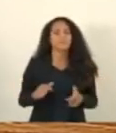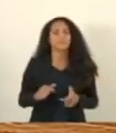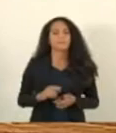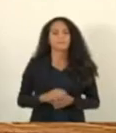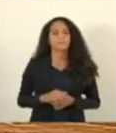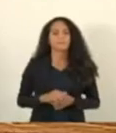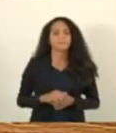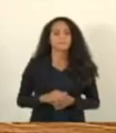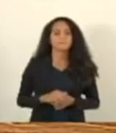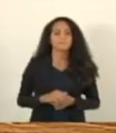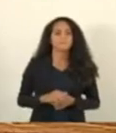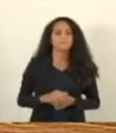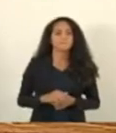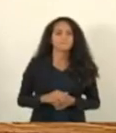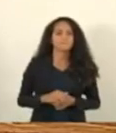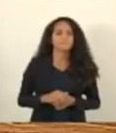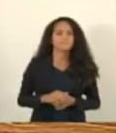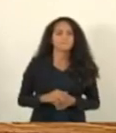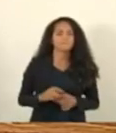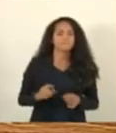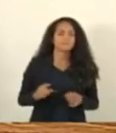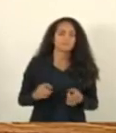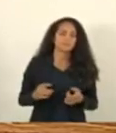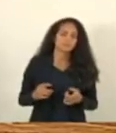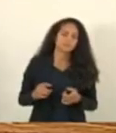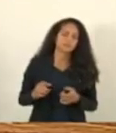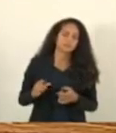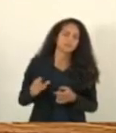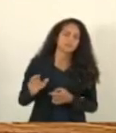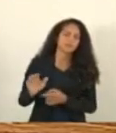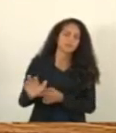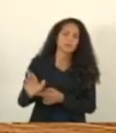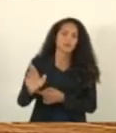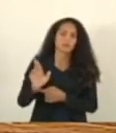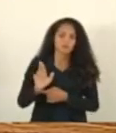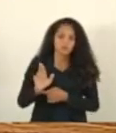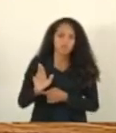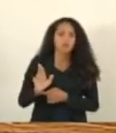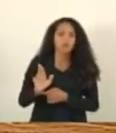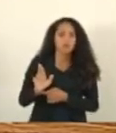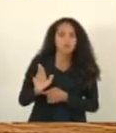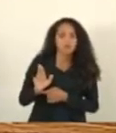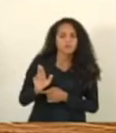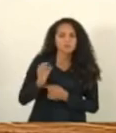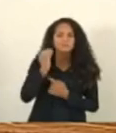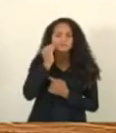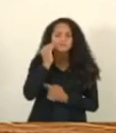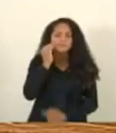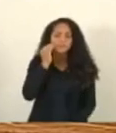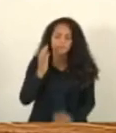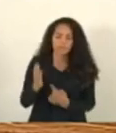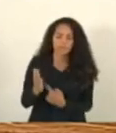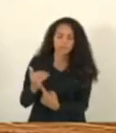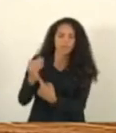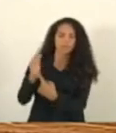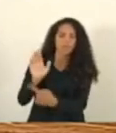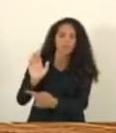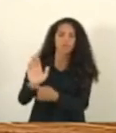de prevenção e resposta a desastres com uso de